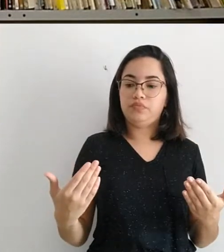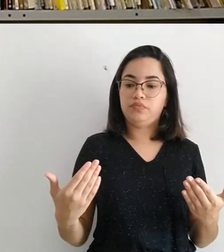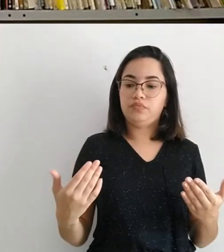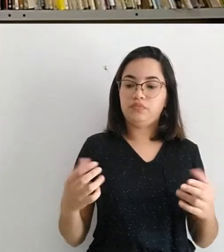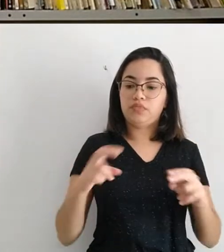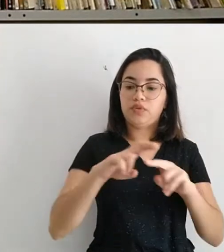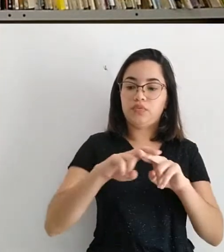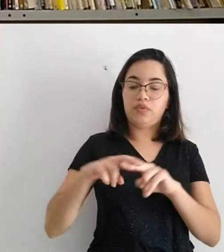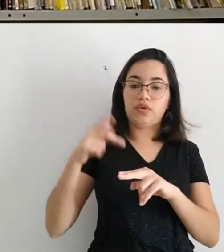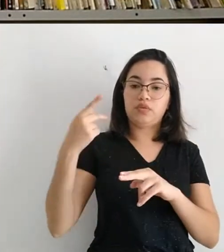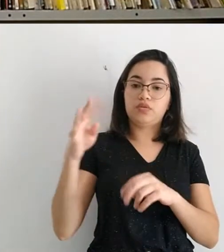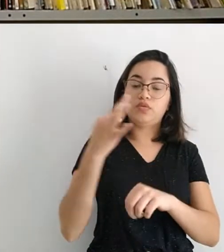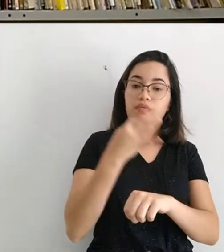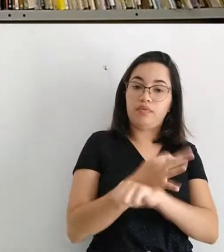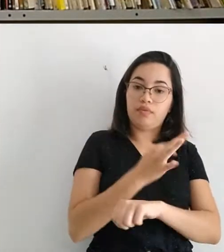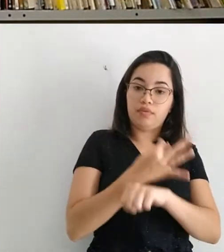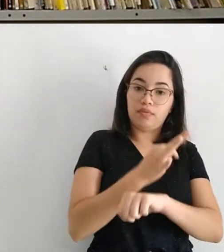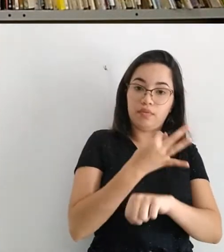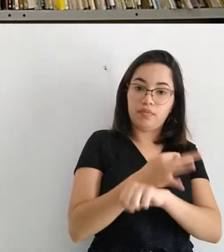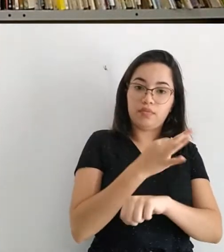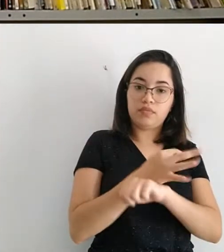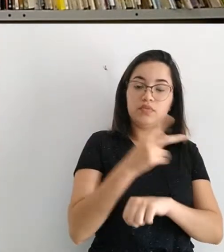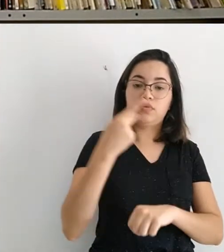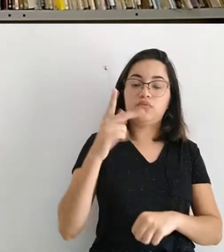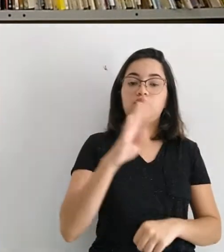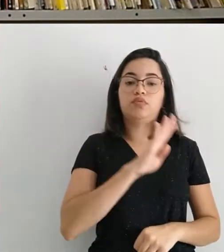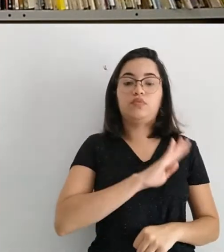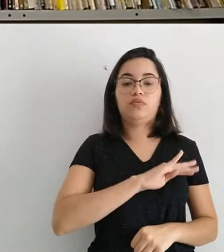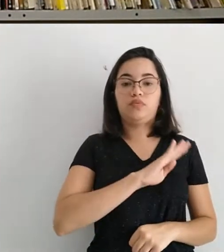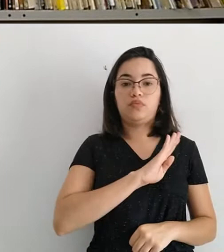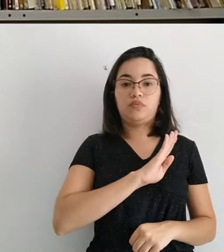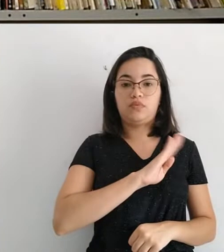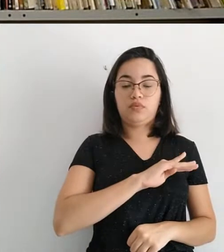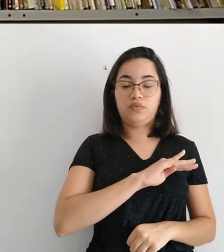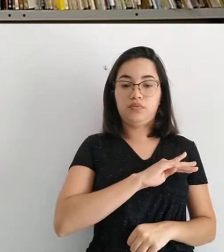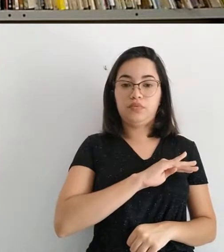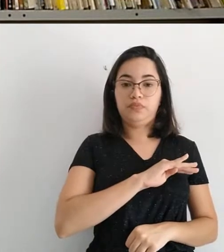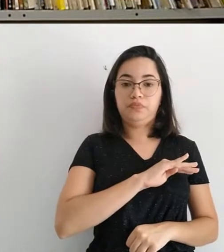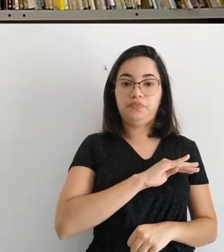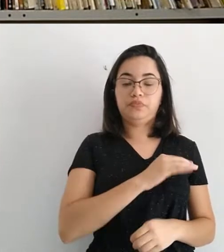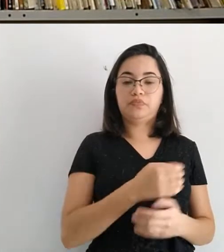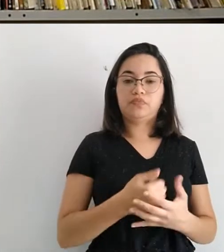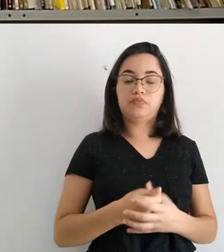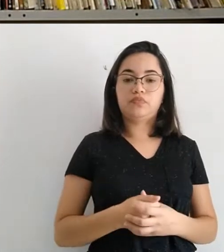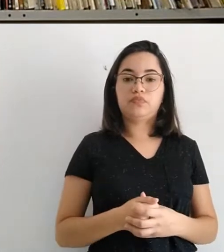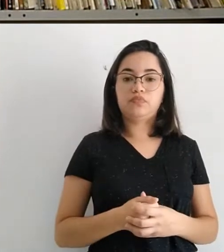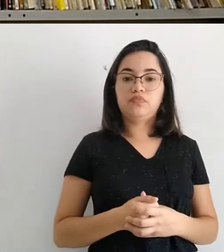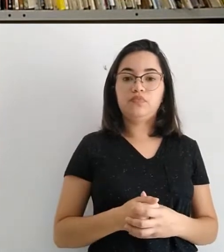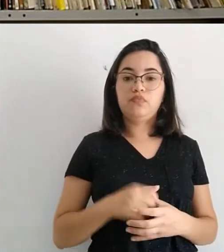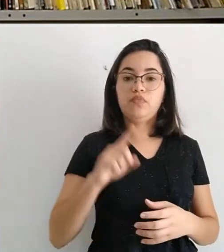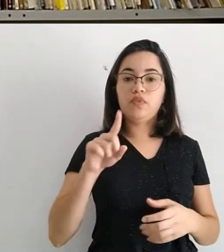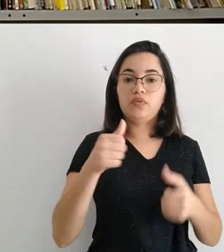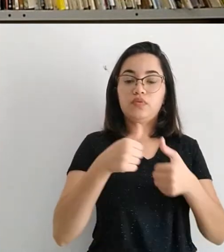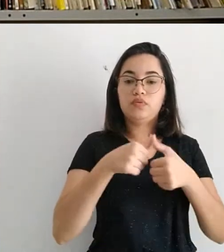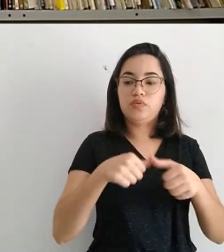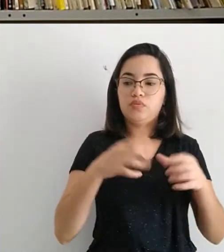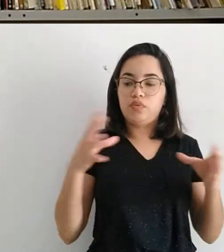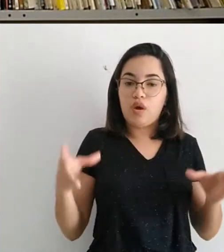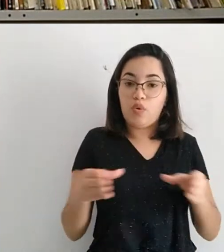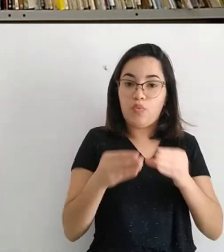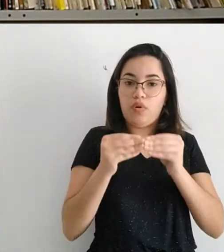por causa da sua teimosia e do seu coração obstinado, vocês